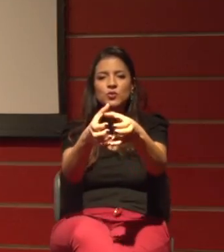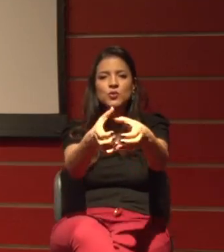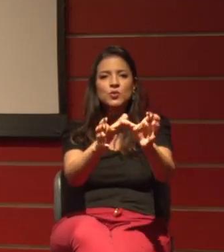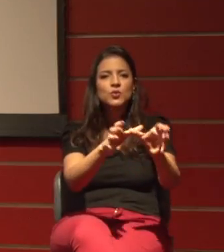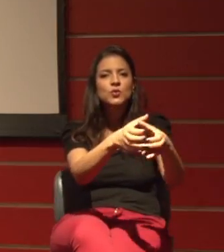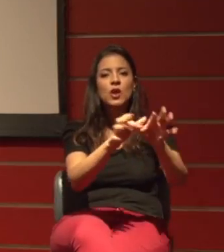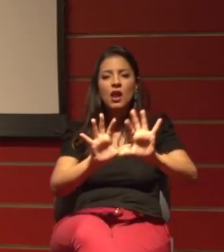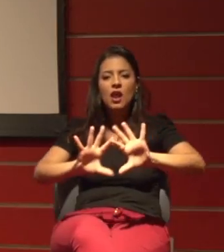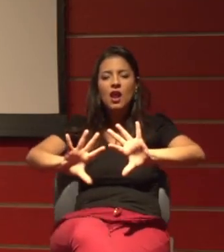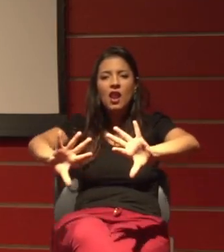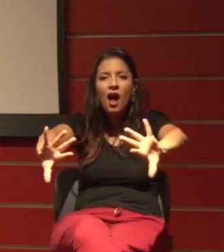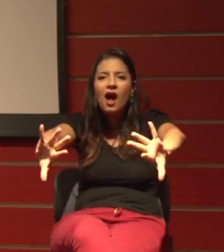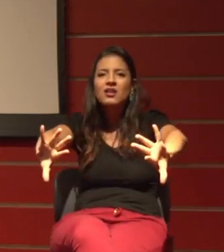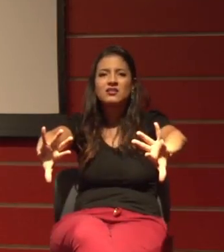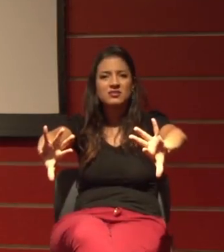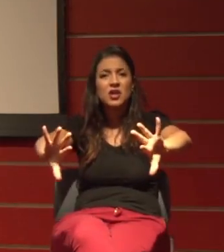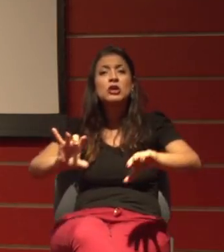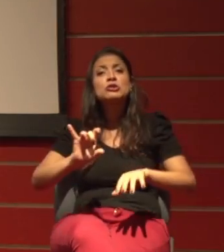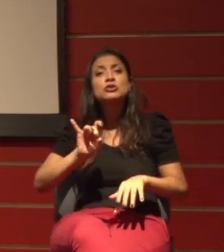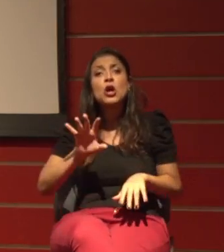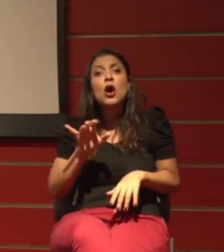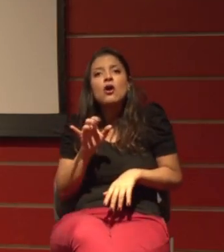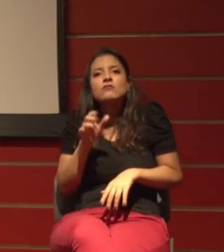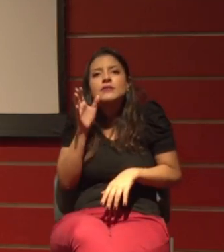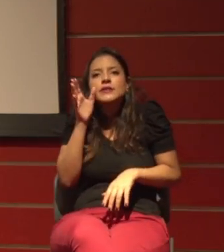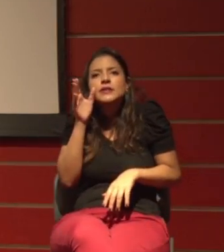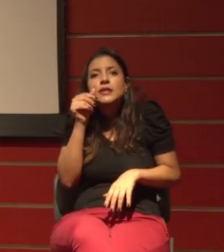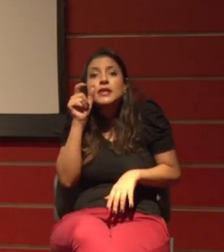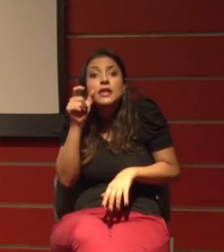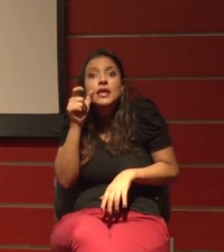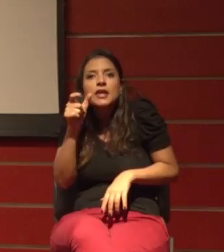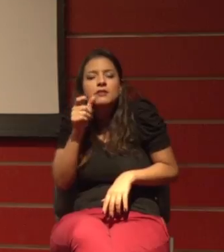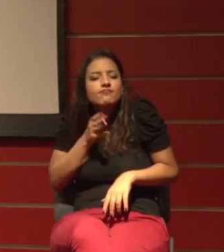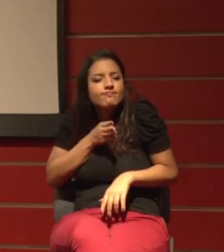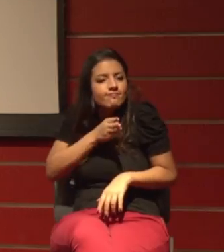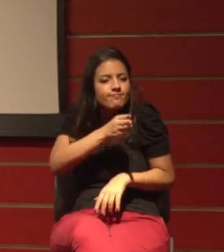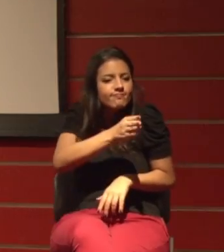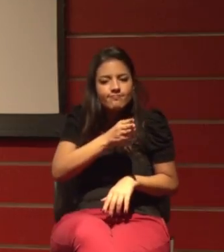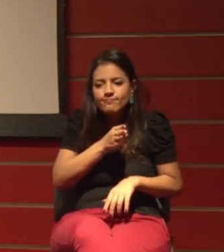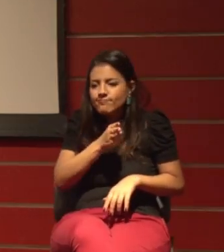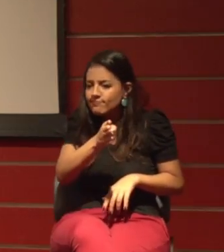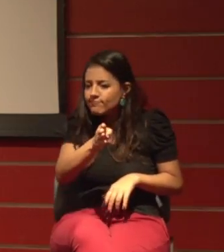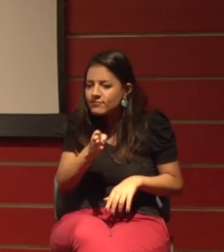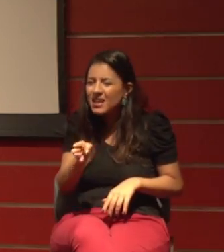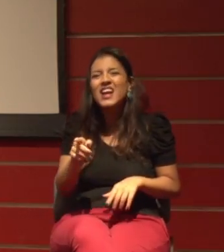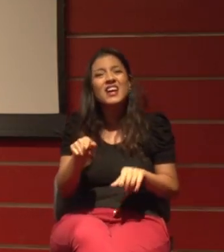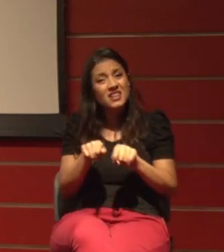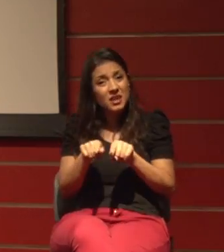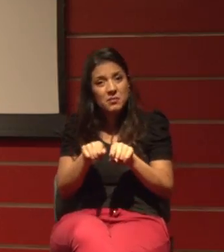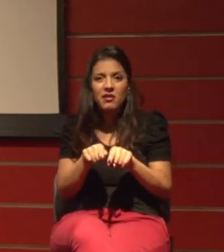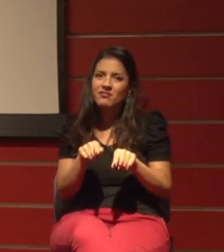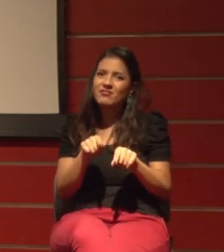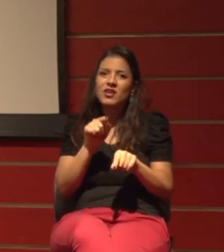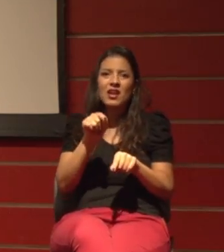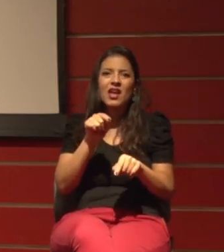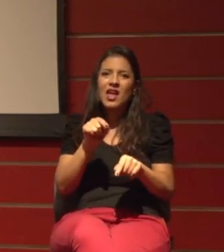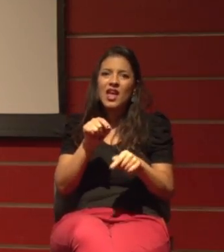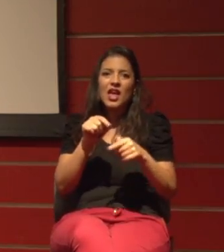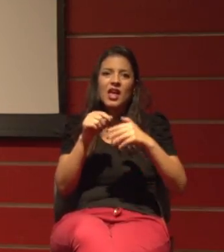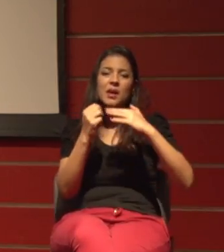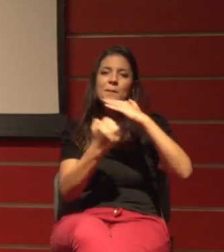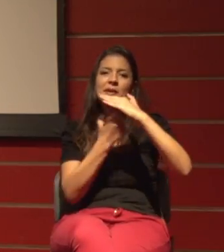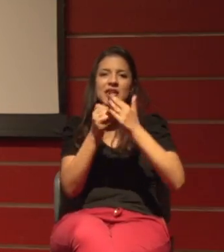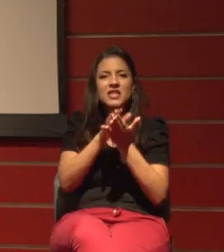a quem procura restrita a a as pequenas editoras que não têm espaço nas livrarias ou que não